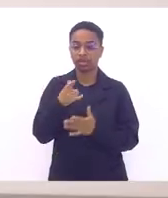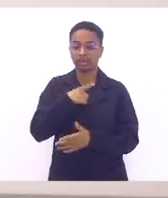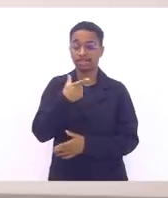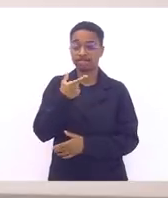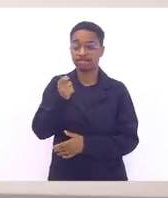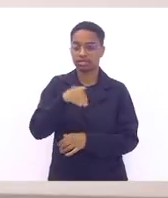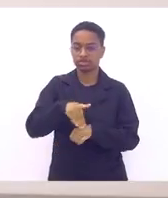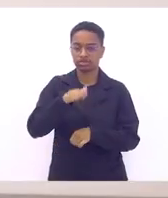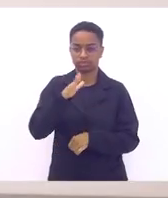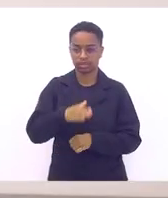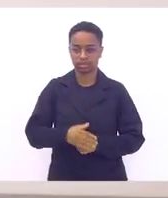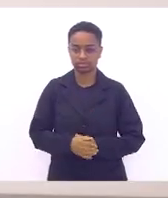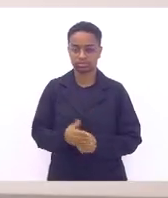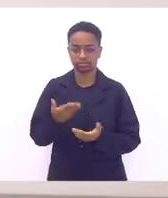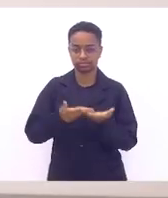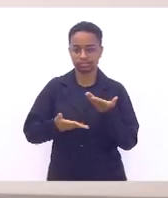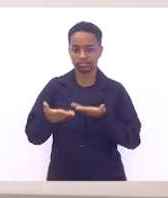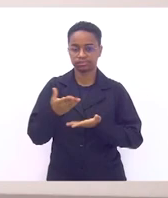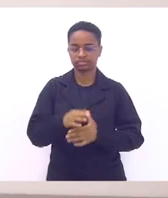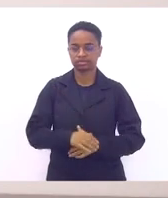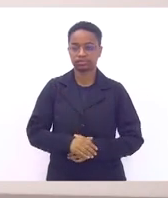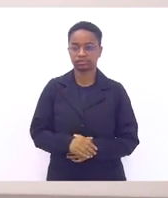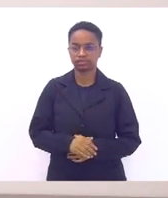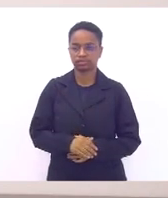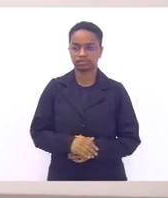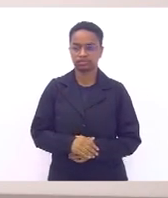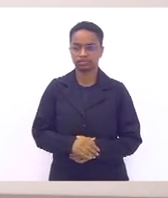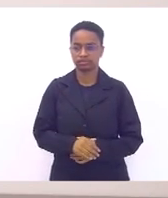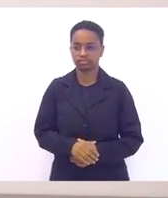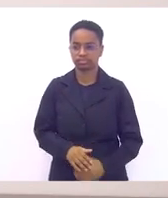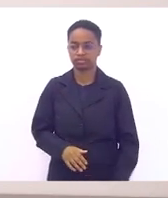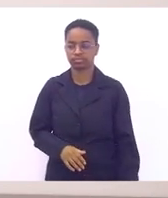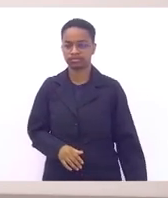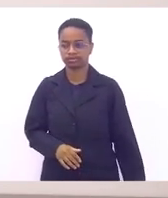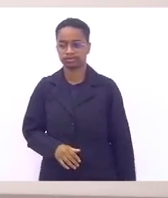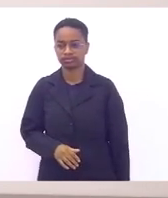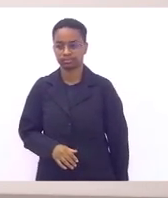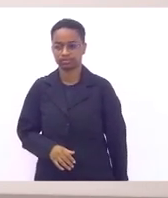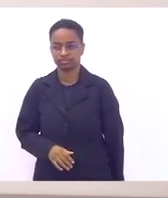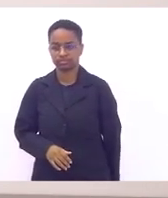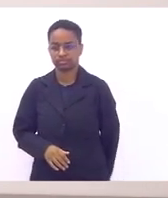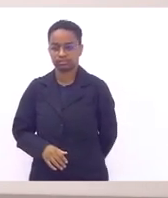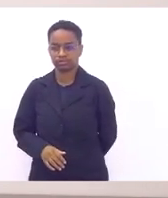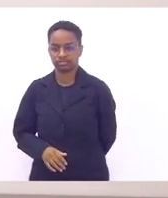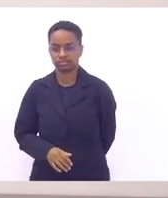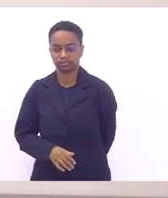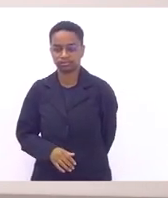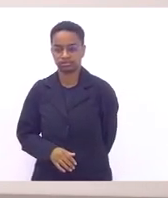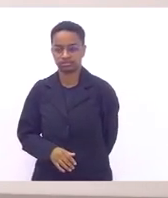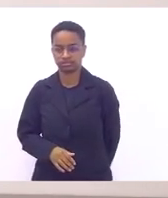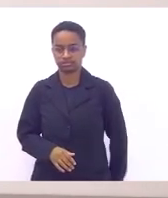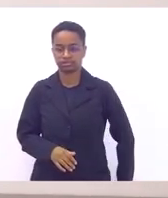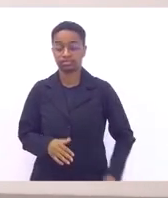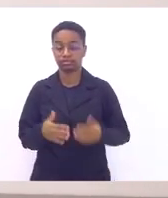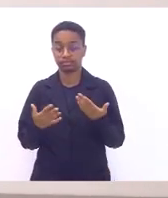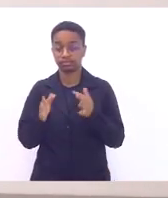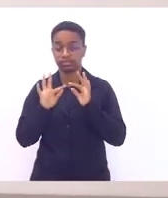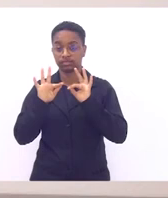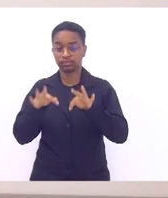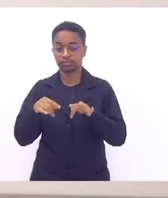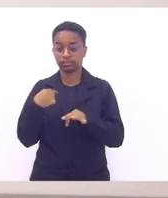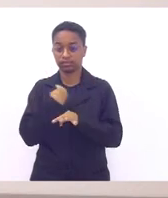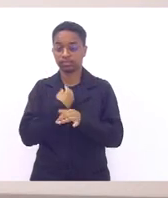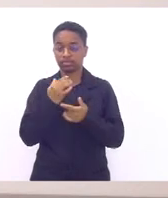pessoas envolvidas nesse procedimento. Pode falar dele, rapidinho. Tá? As considerações finais que a gente está trazendo é